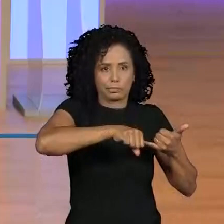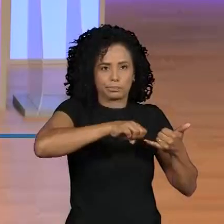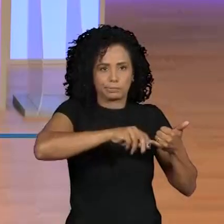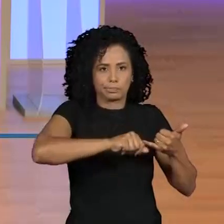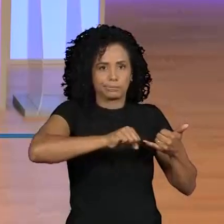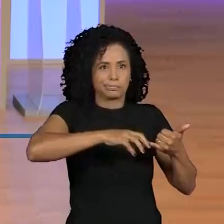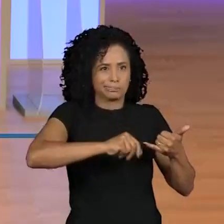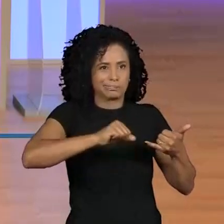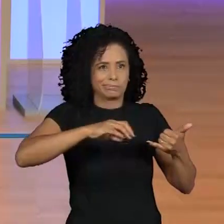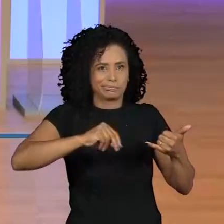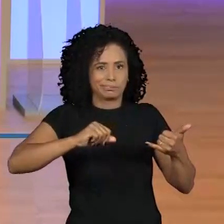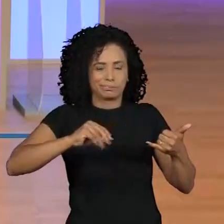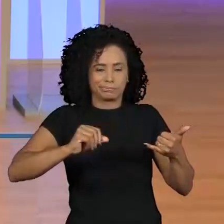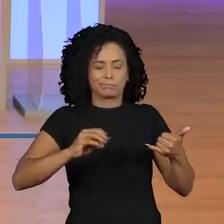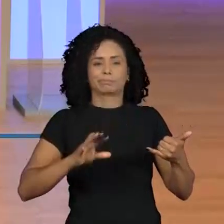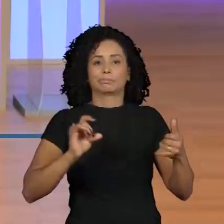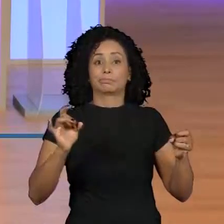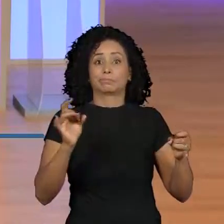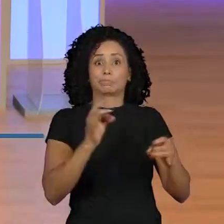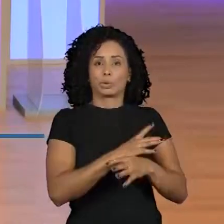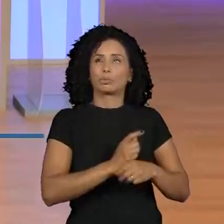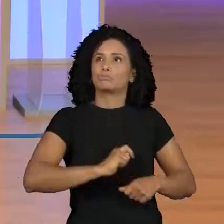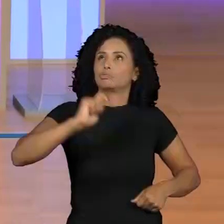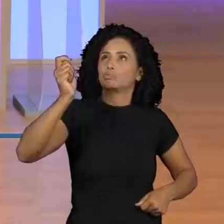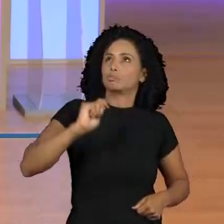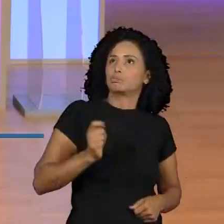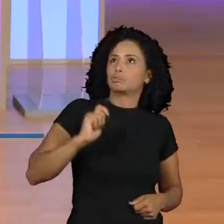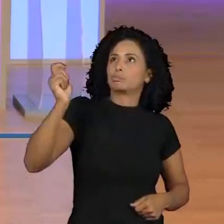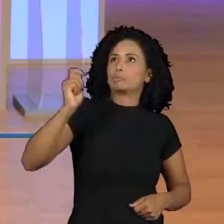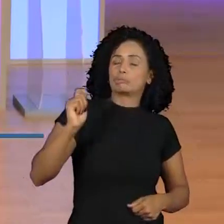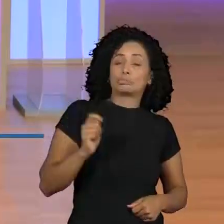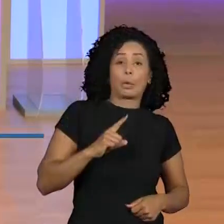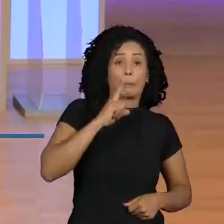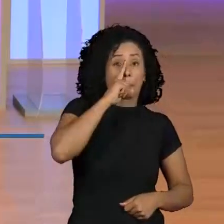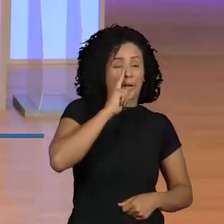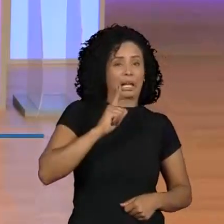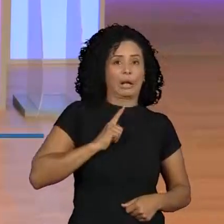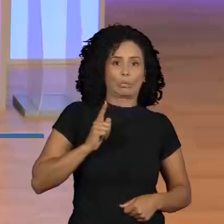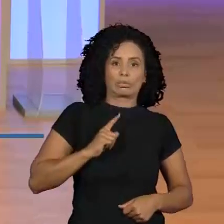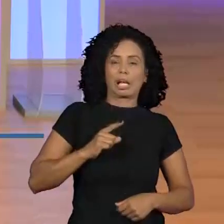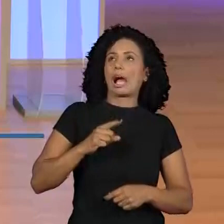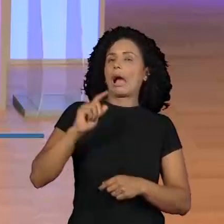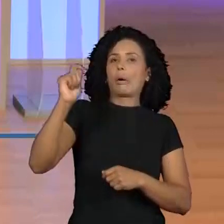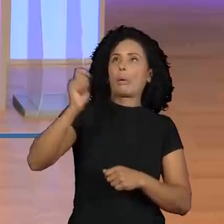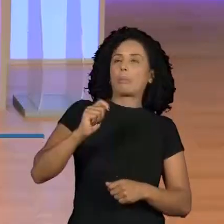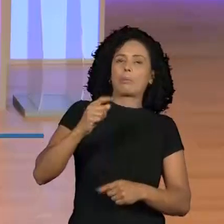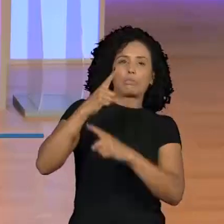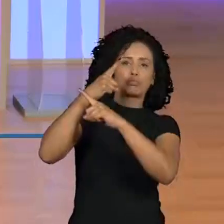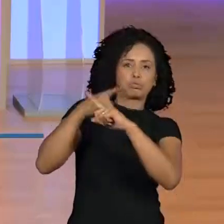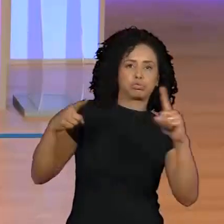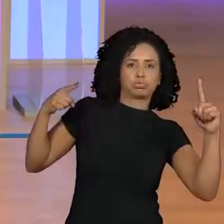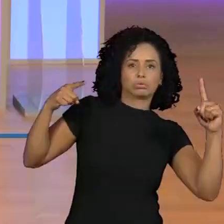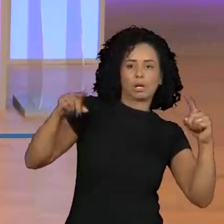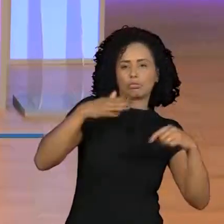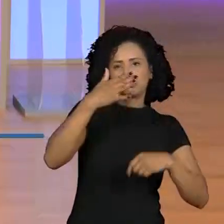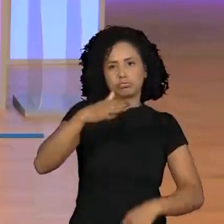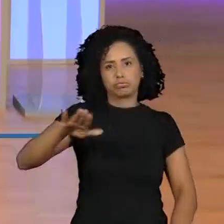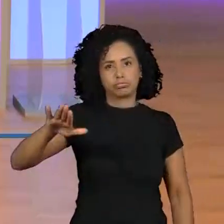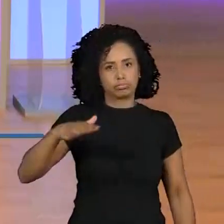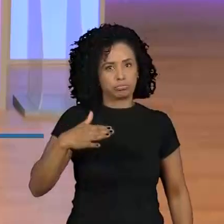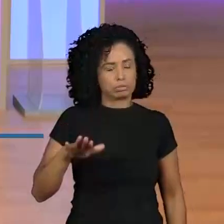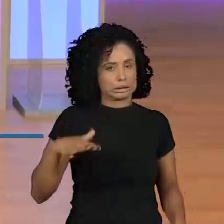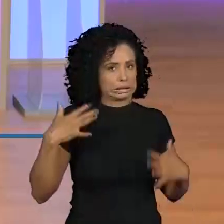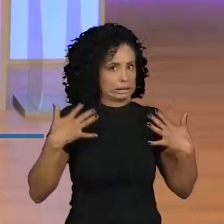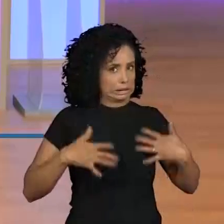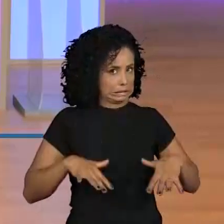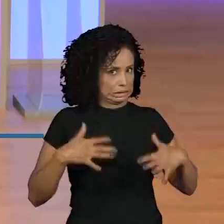os motoqueiros, para os ciclistas, então também não é um modo de brincar legal, né, professora? Exatamente, sem contar também que